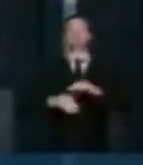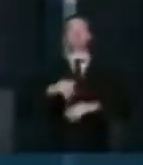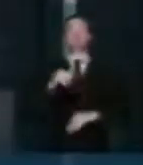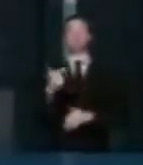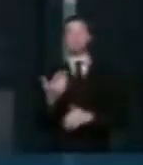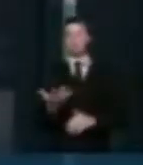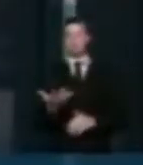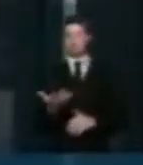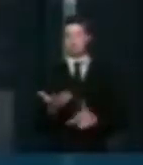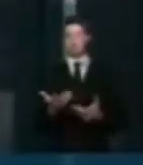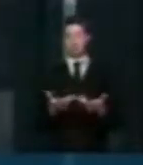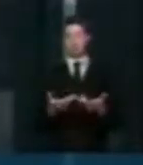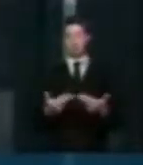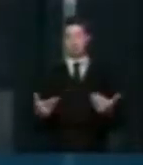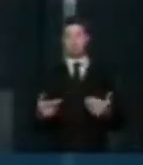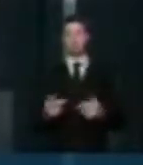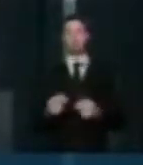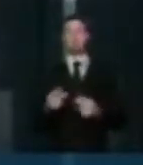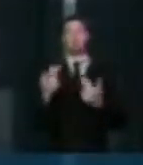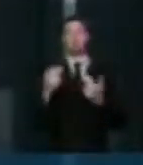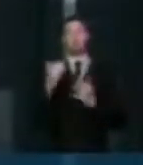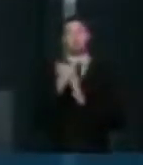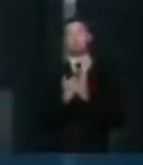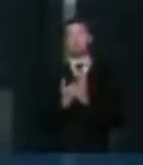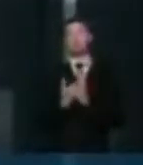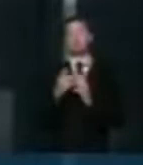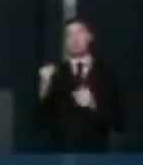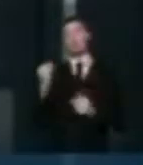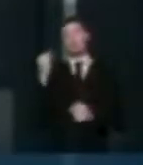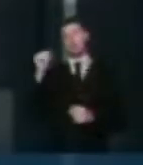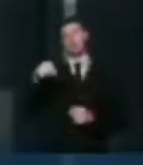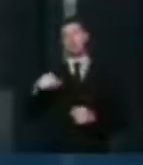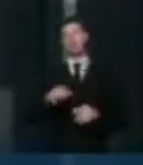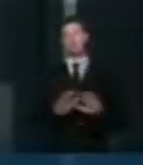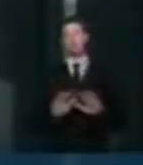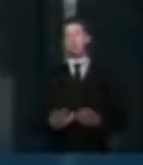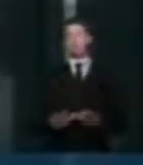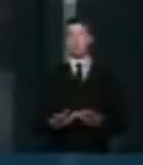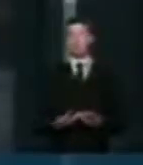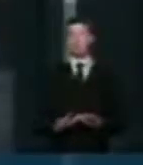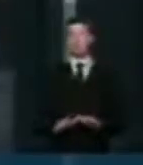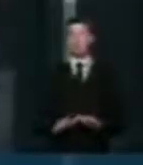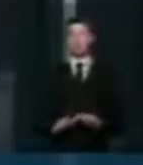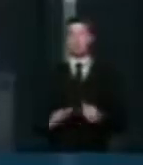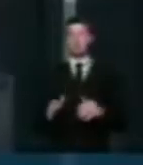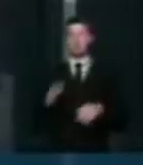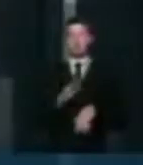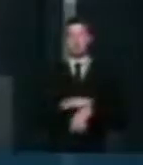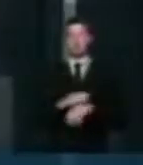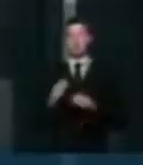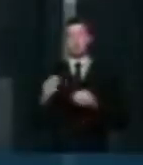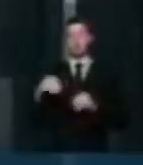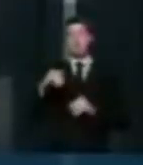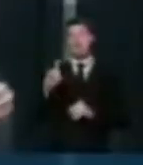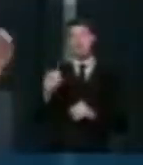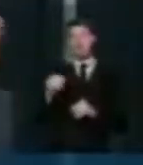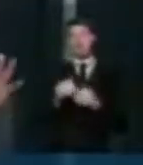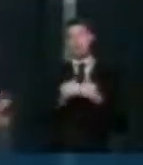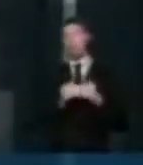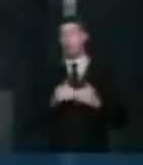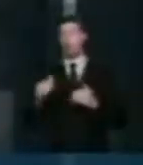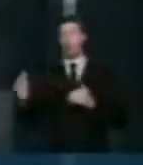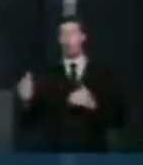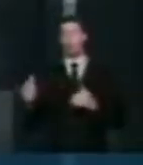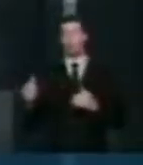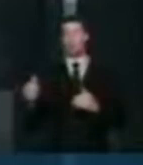As medidas, como as desonerações, são importantes, mas de efeito de médio e longo prazo, daqui a 2 ou 3